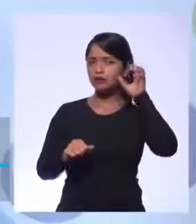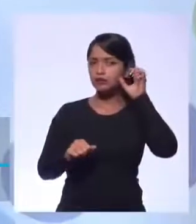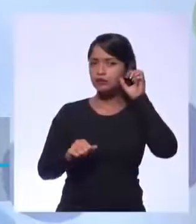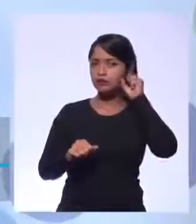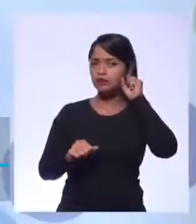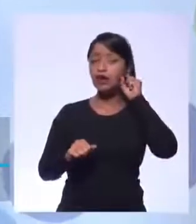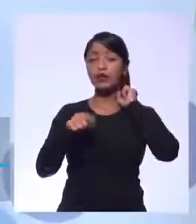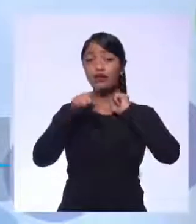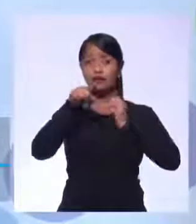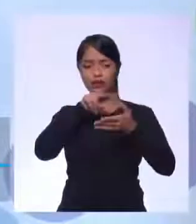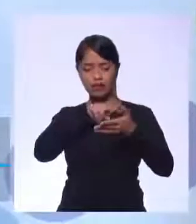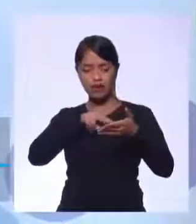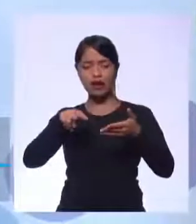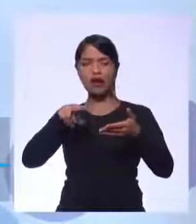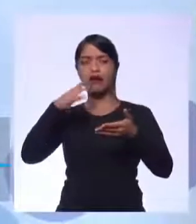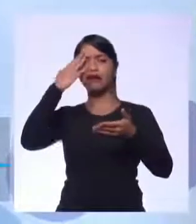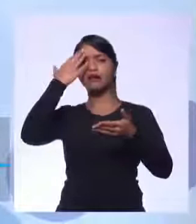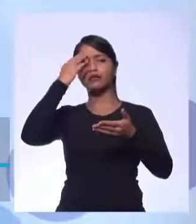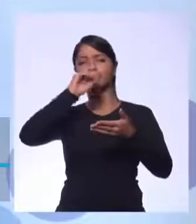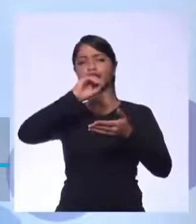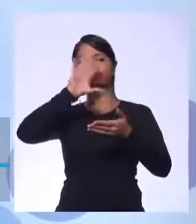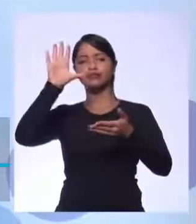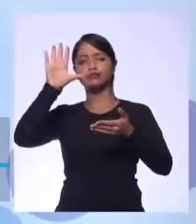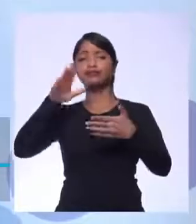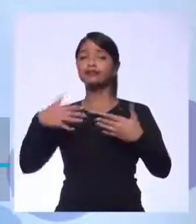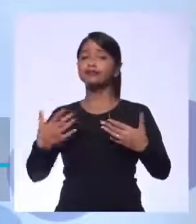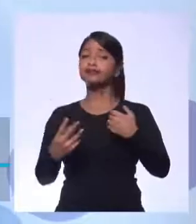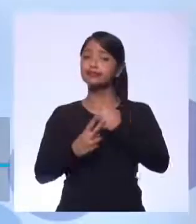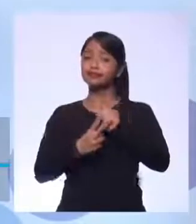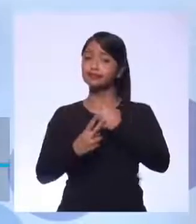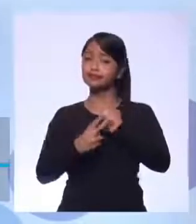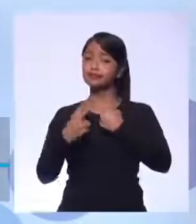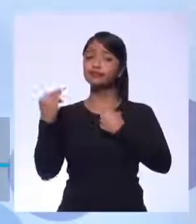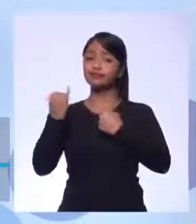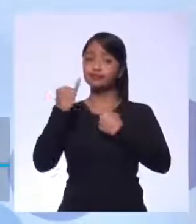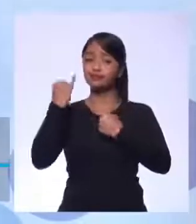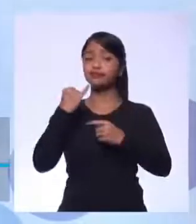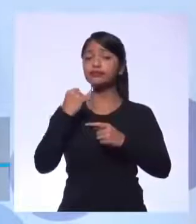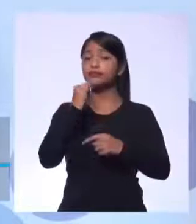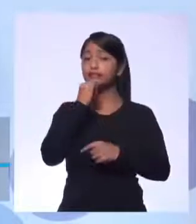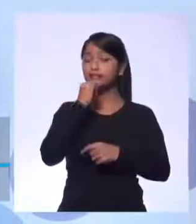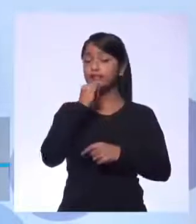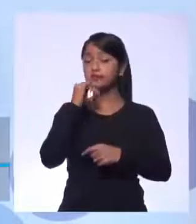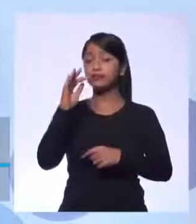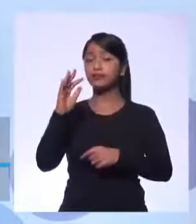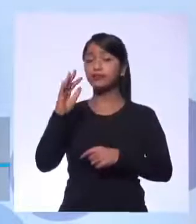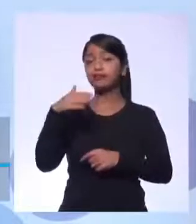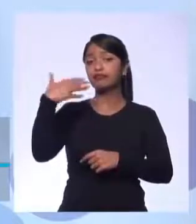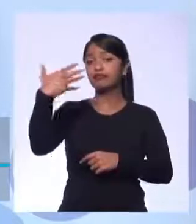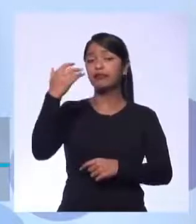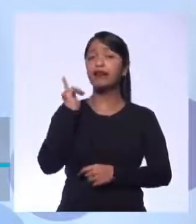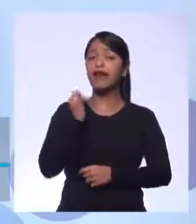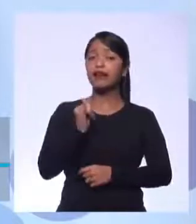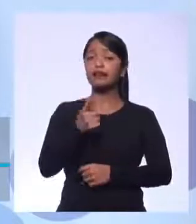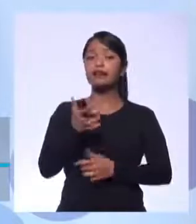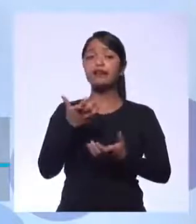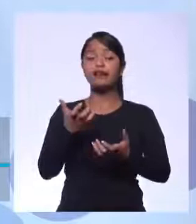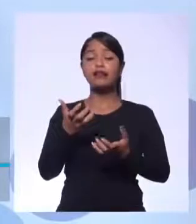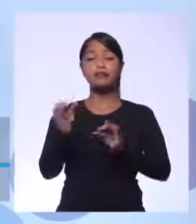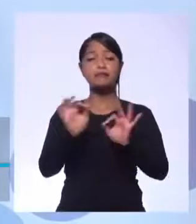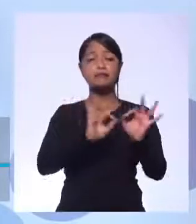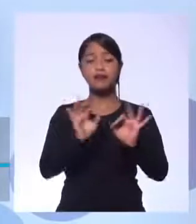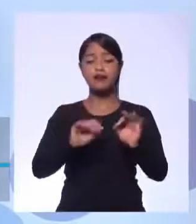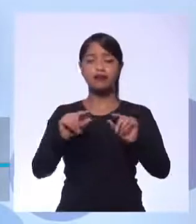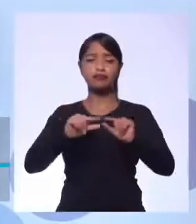ali naquela narrativa. Os verbos, gente, também são muito importantes. Quando lá na frente, na narrativa, você for construir a